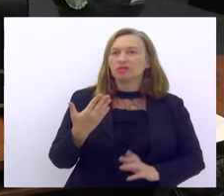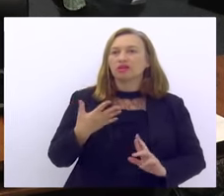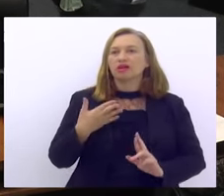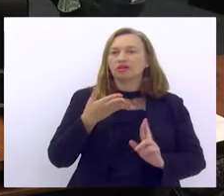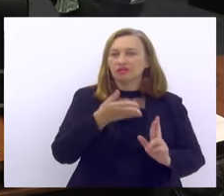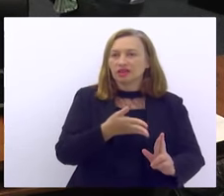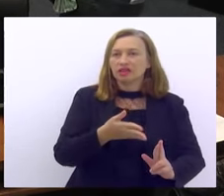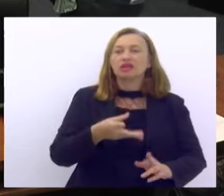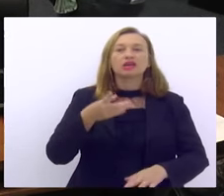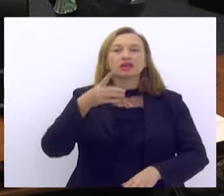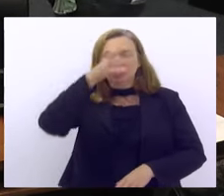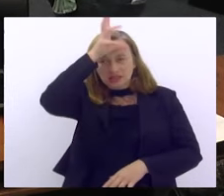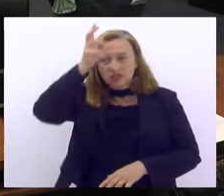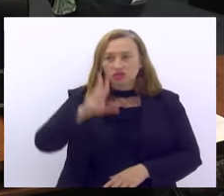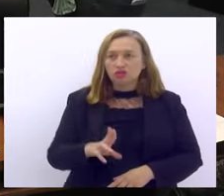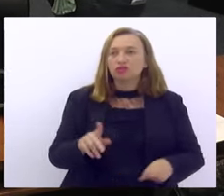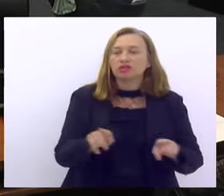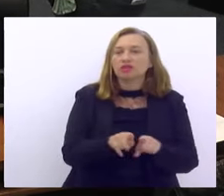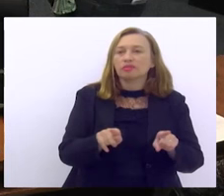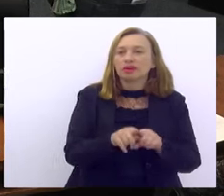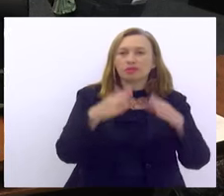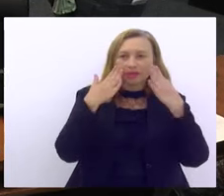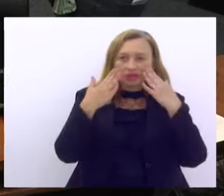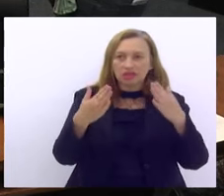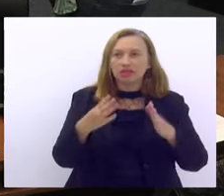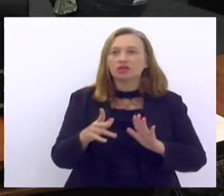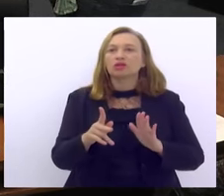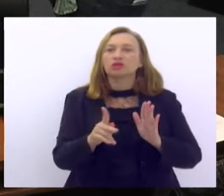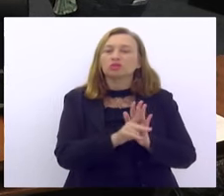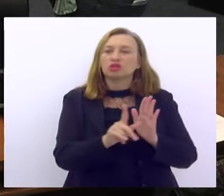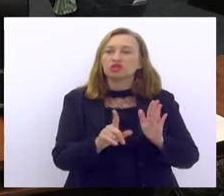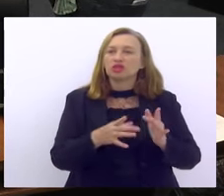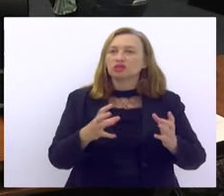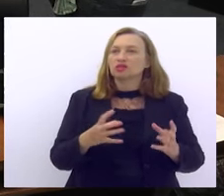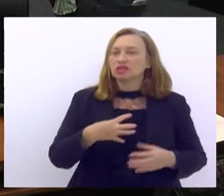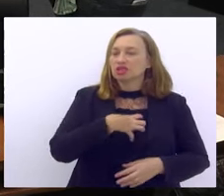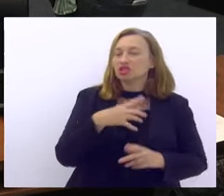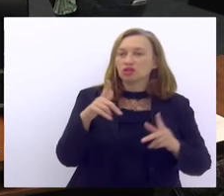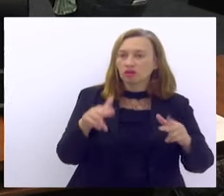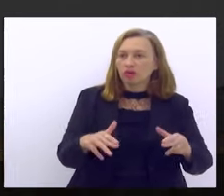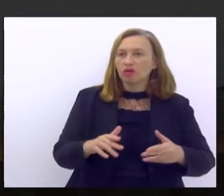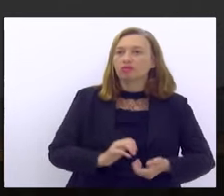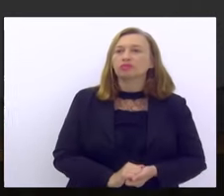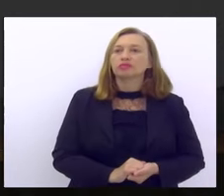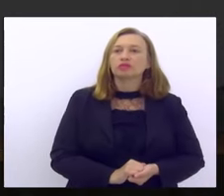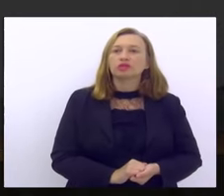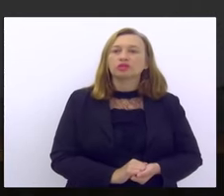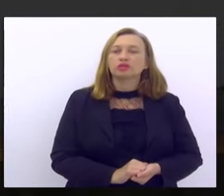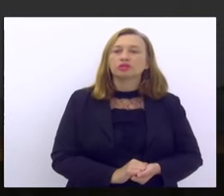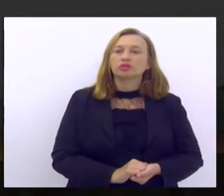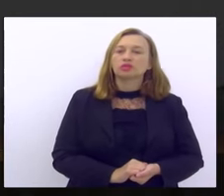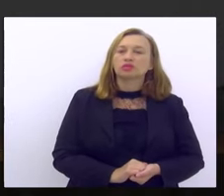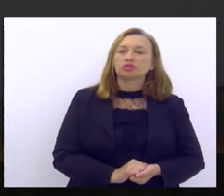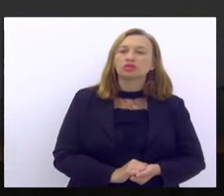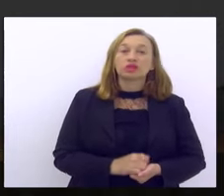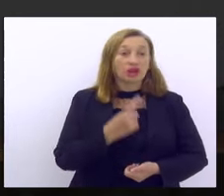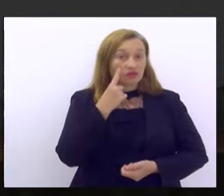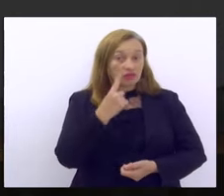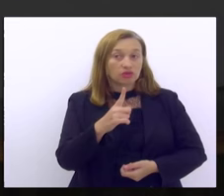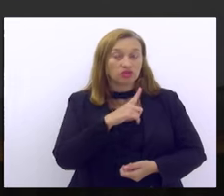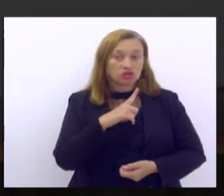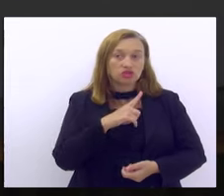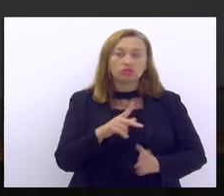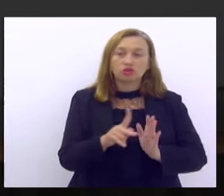que a tia Ju também havia apresentado o projeto no mesmo teor. E quando ela esbarrou lá e viu que tinha um projeto